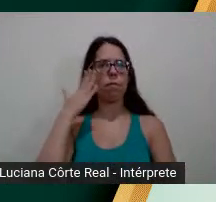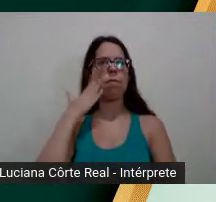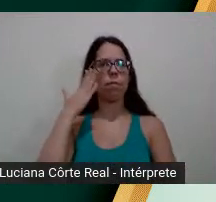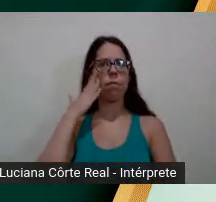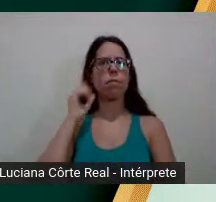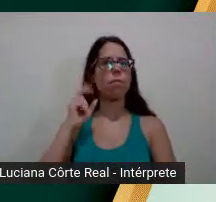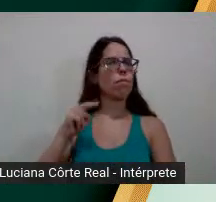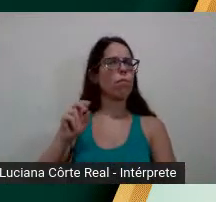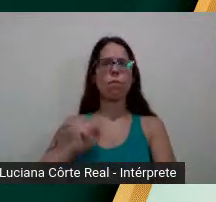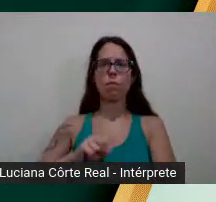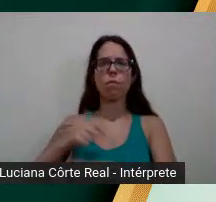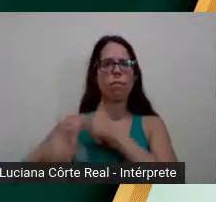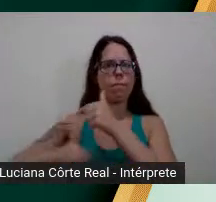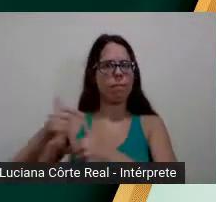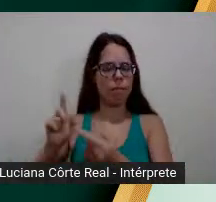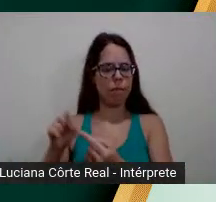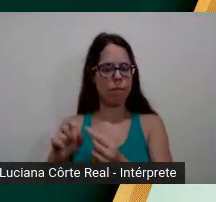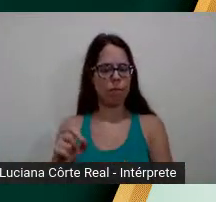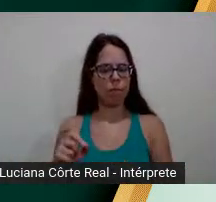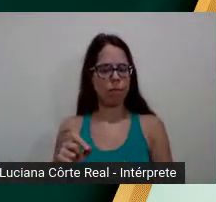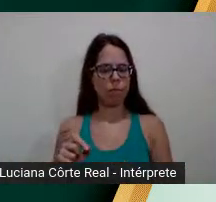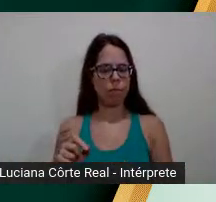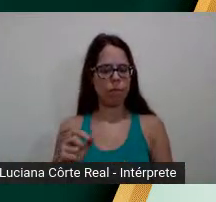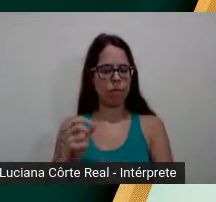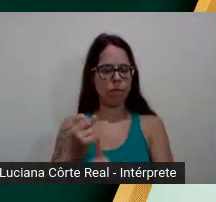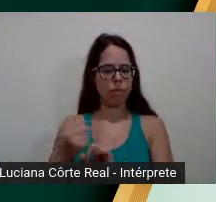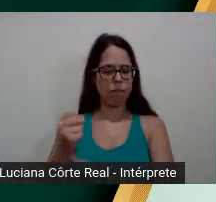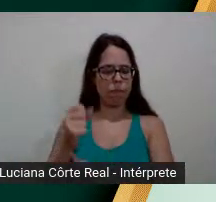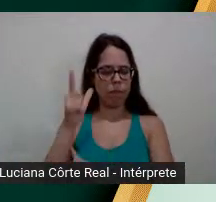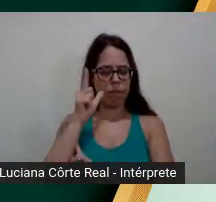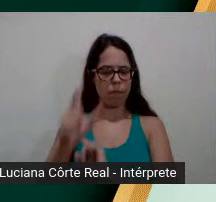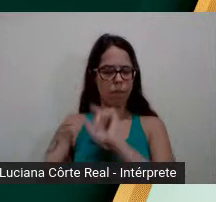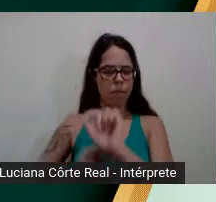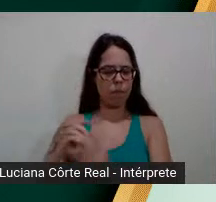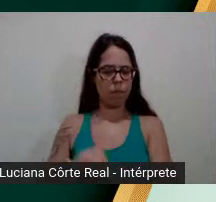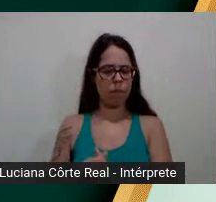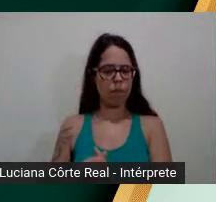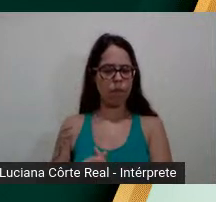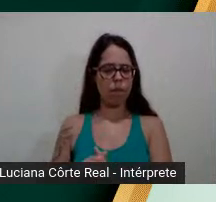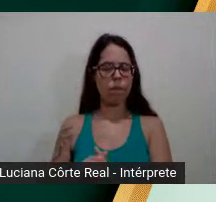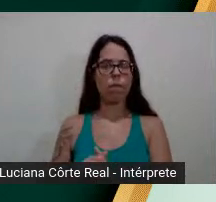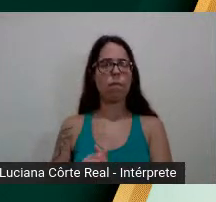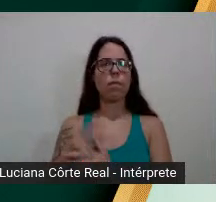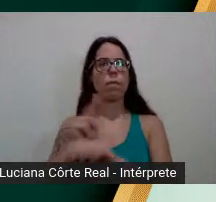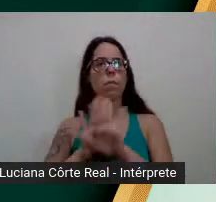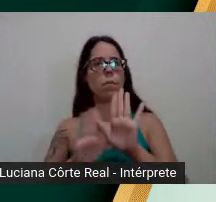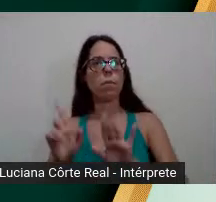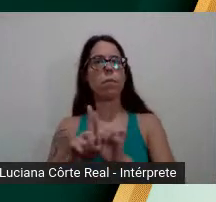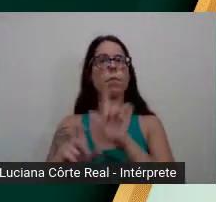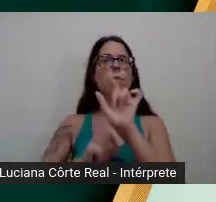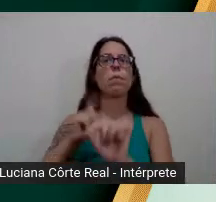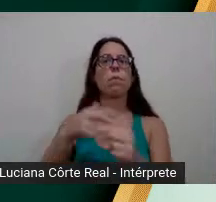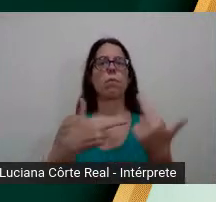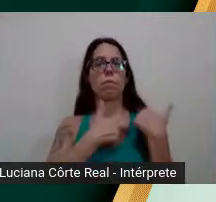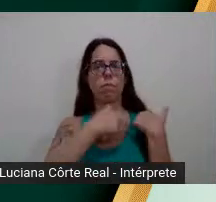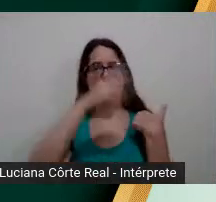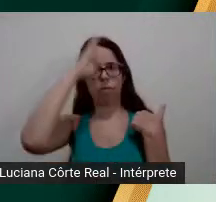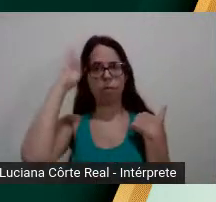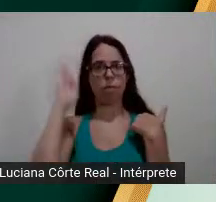para que a sociedade pudesse se proteger, um dos deveres da academia, produzir e executar